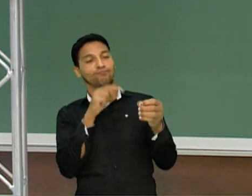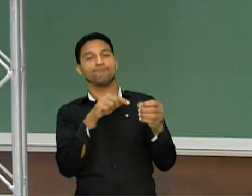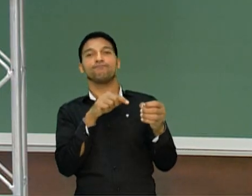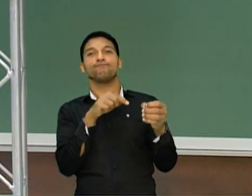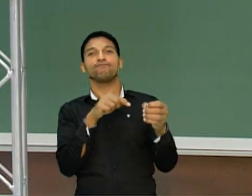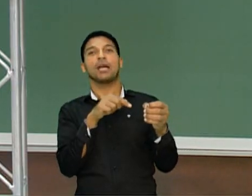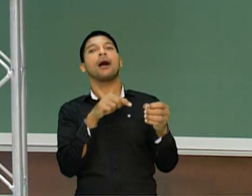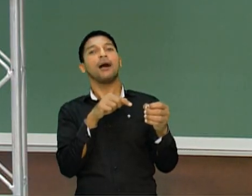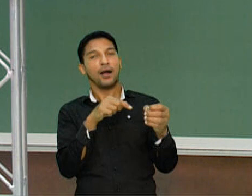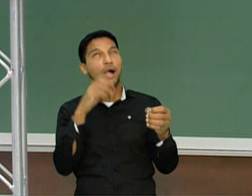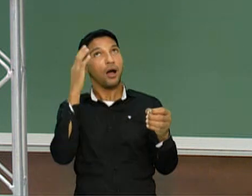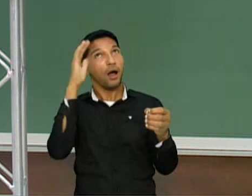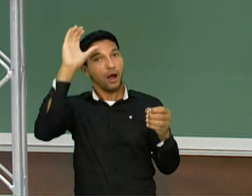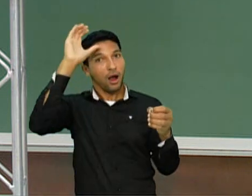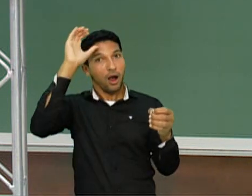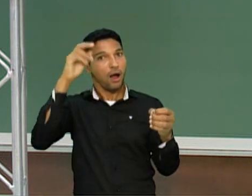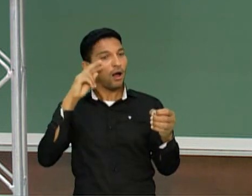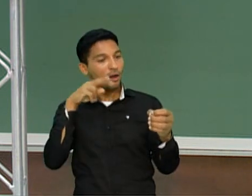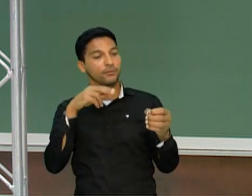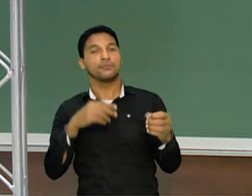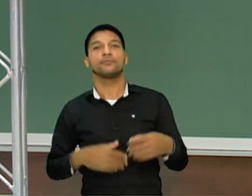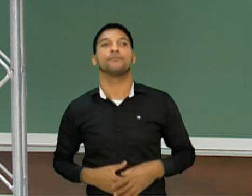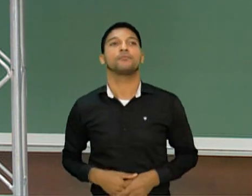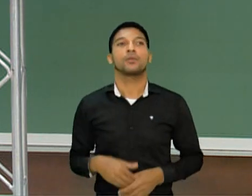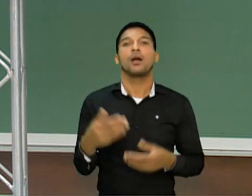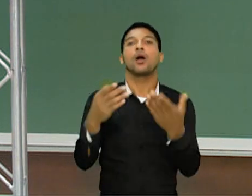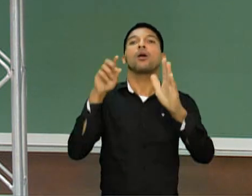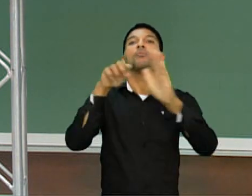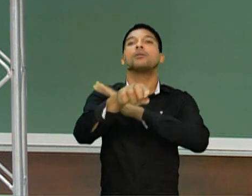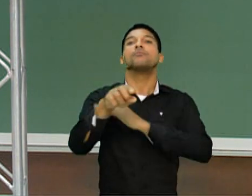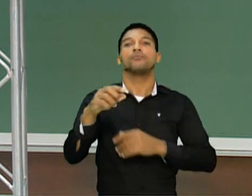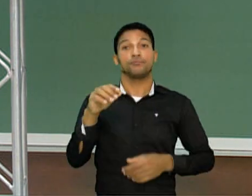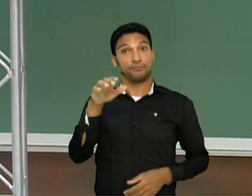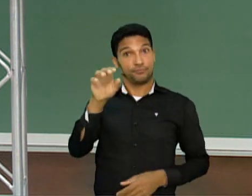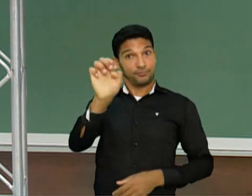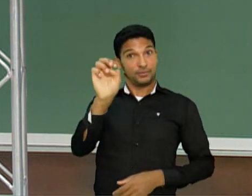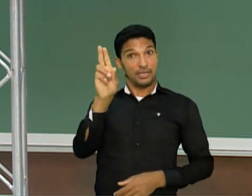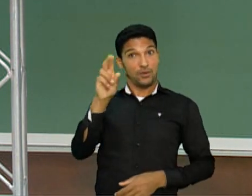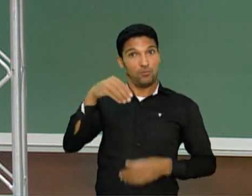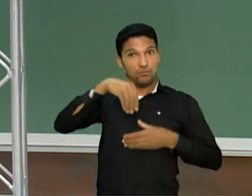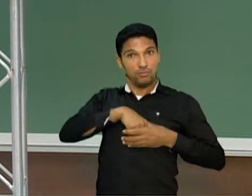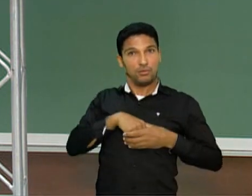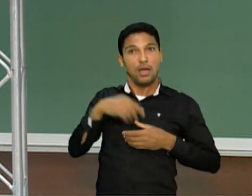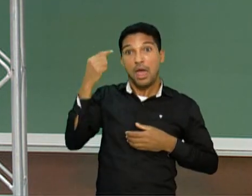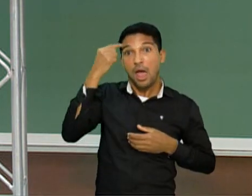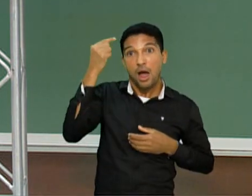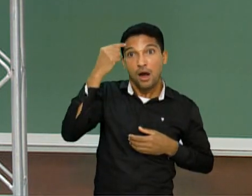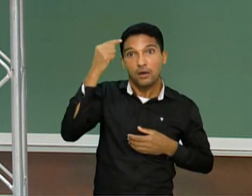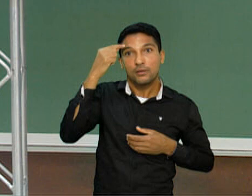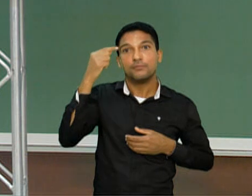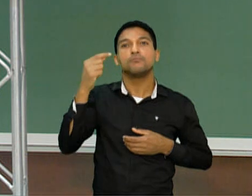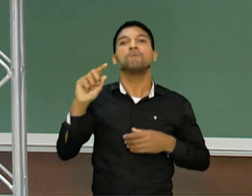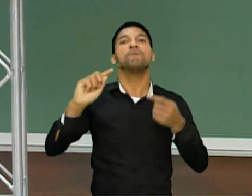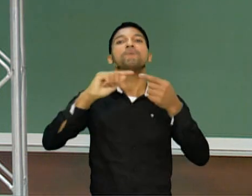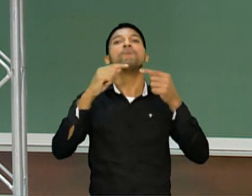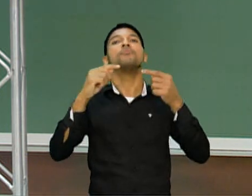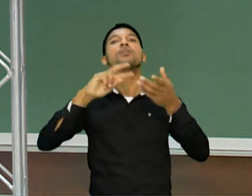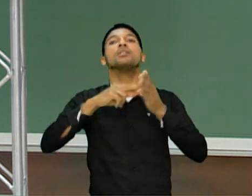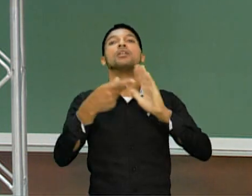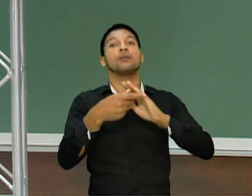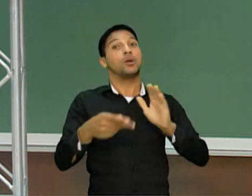aí agora. Vamos olhar para essa questão. O eu pensante do Descartes é uma ideia clara